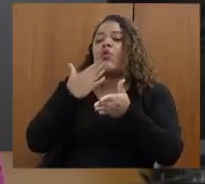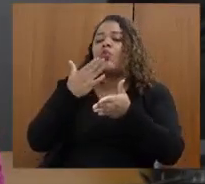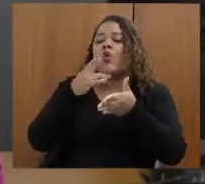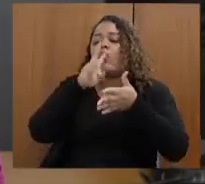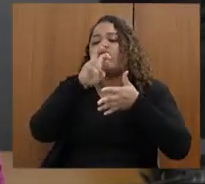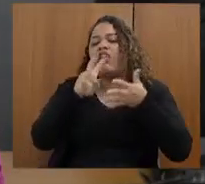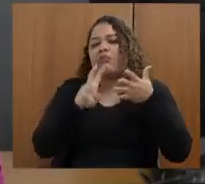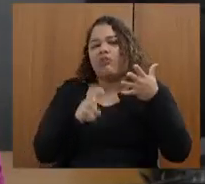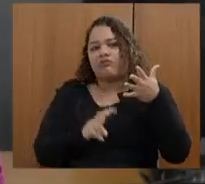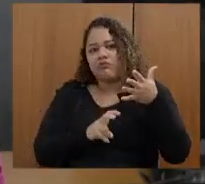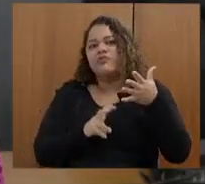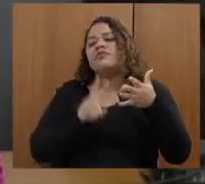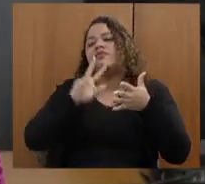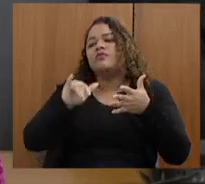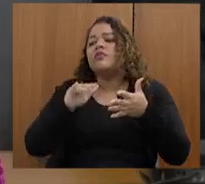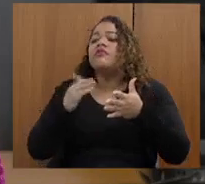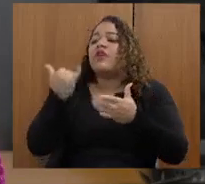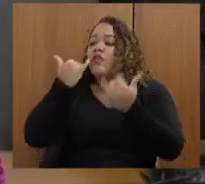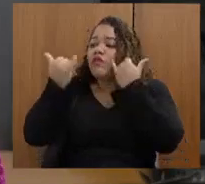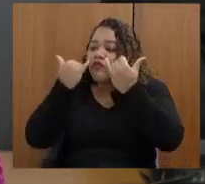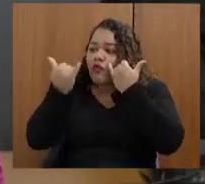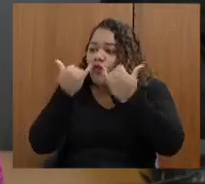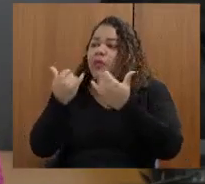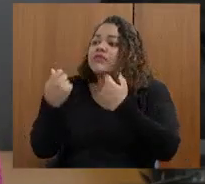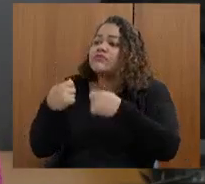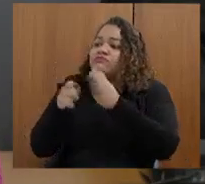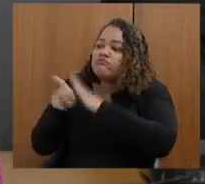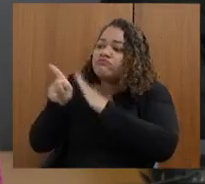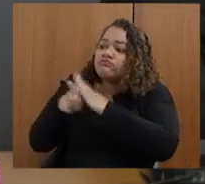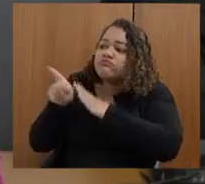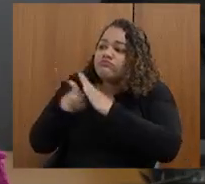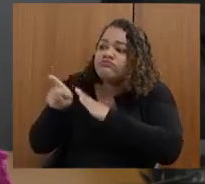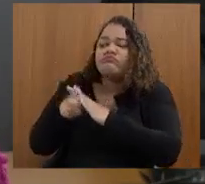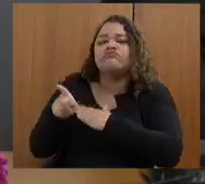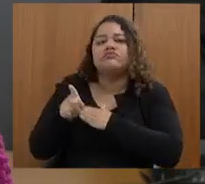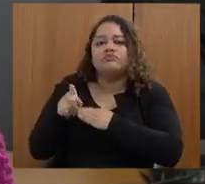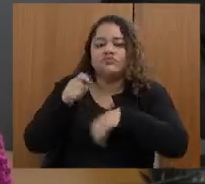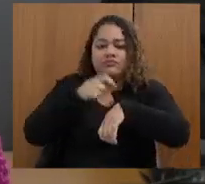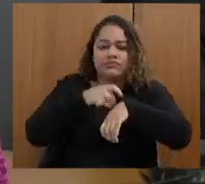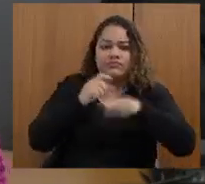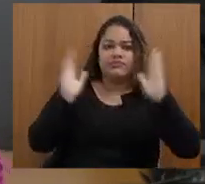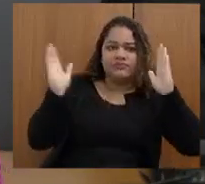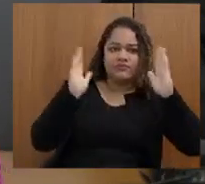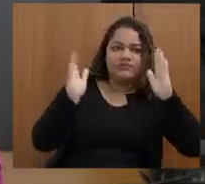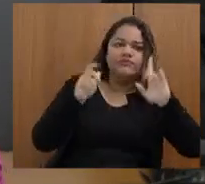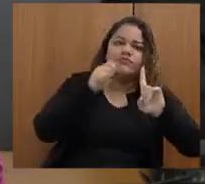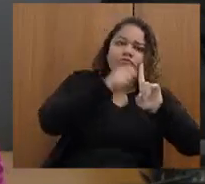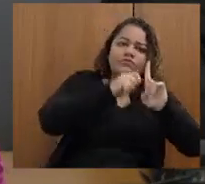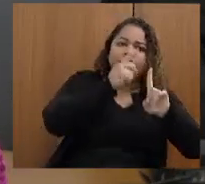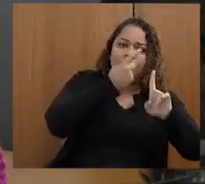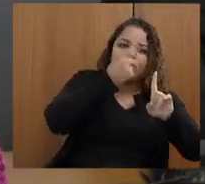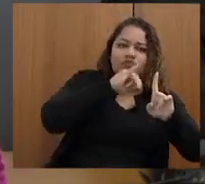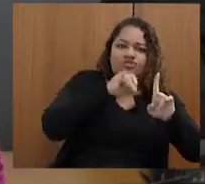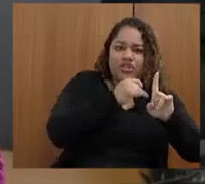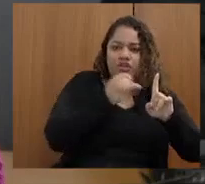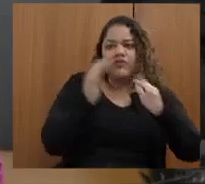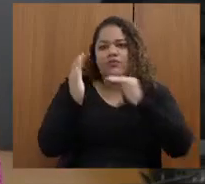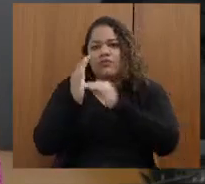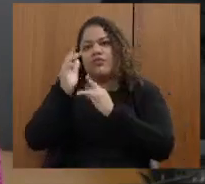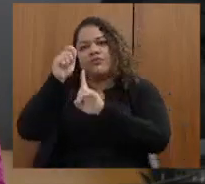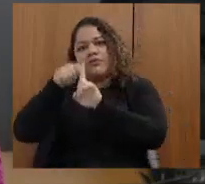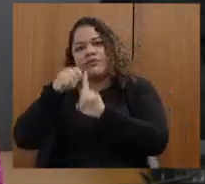enfatizados na prestação de informações sobre a gestão relativa ao período Primeiro de Janeiro a 31 de Maio de